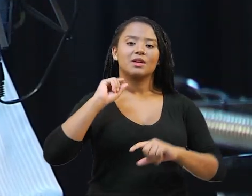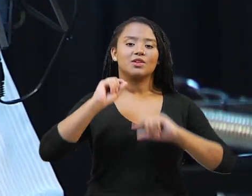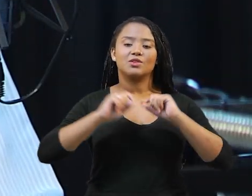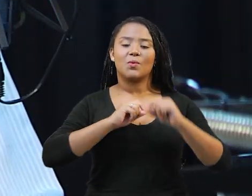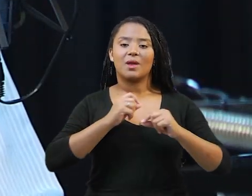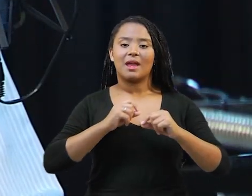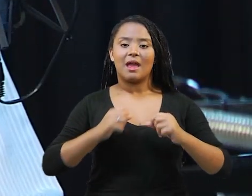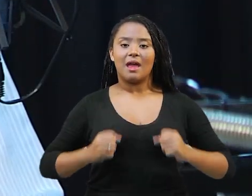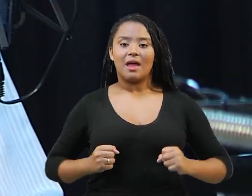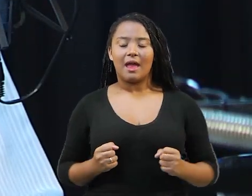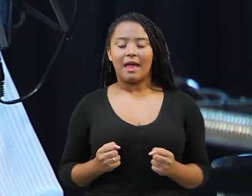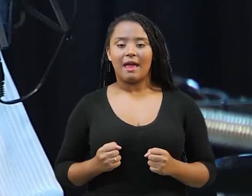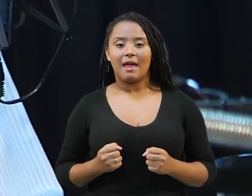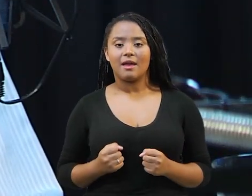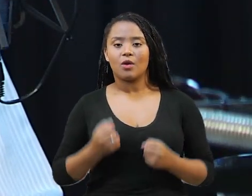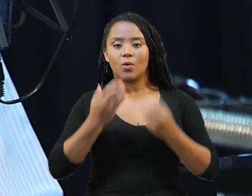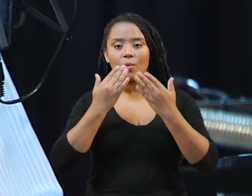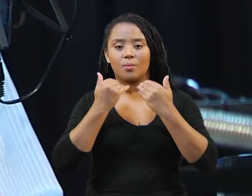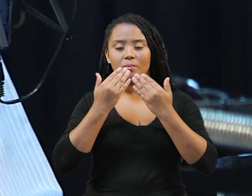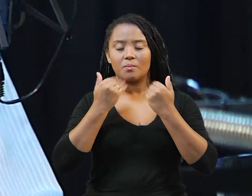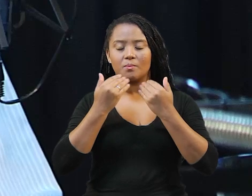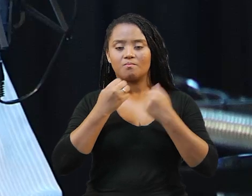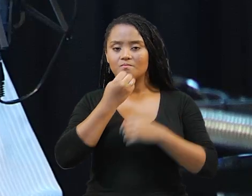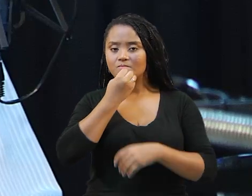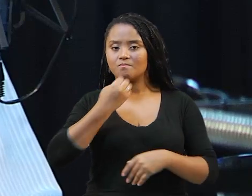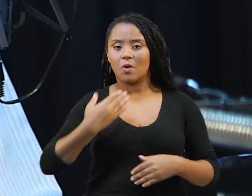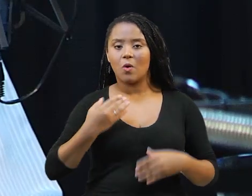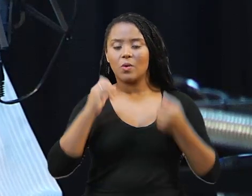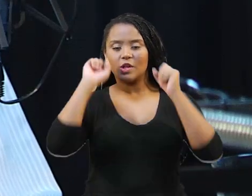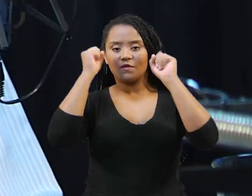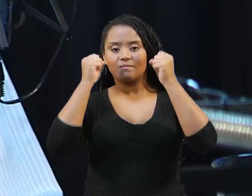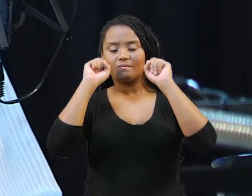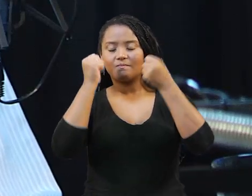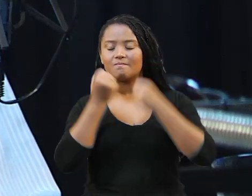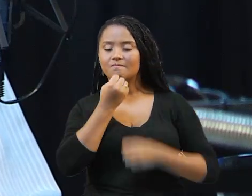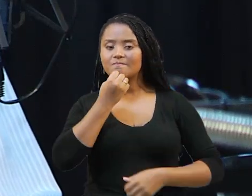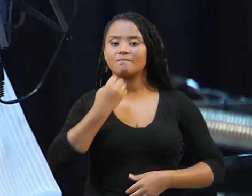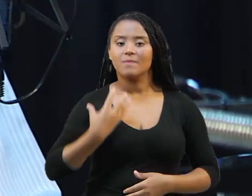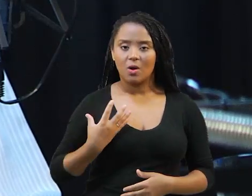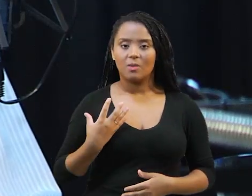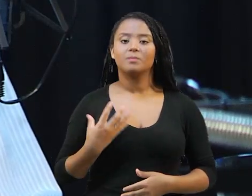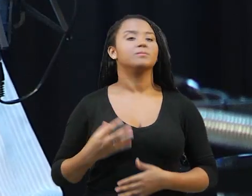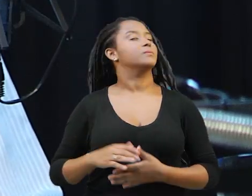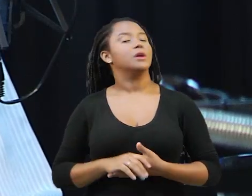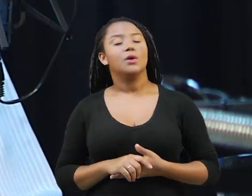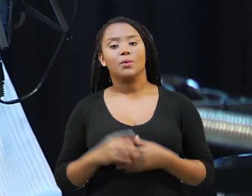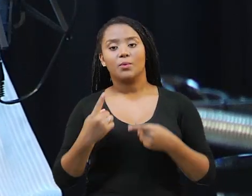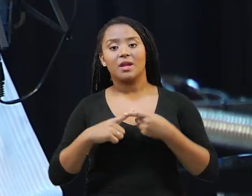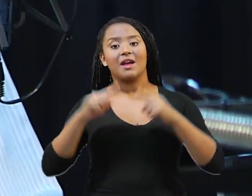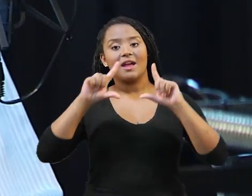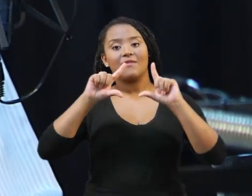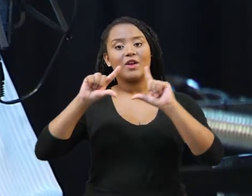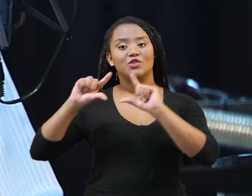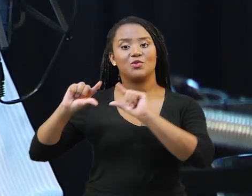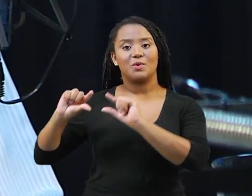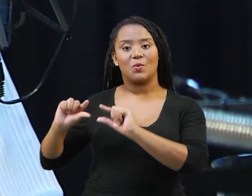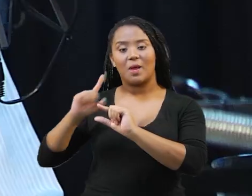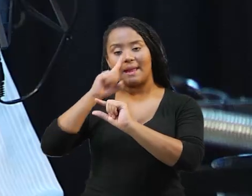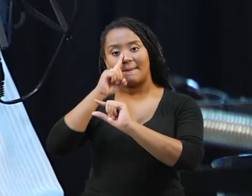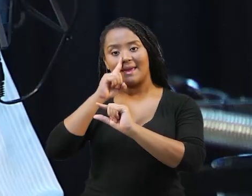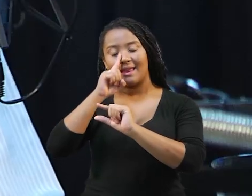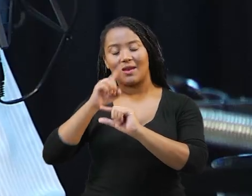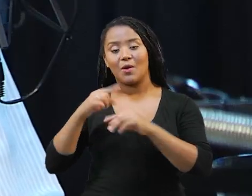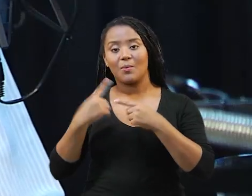o peso, tentar manter o peso melhor, o mais adequado possível, boa alimentação e atividade física. Isso já diminuiria